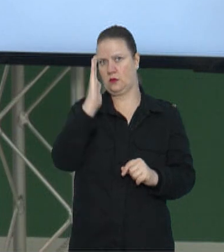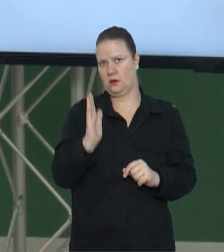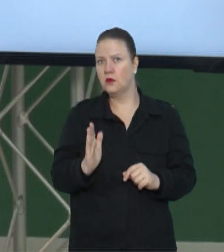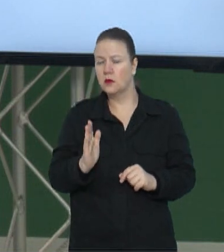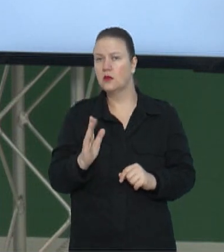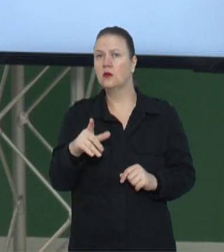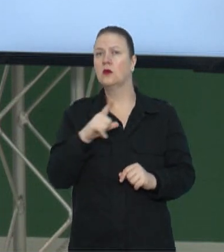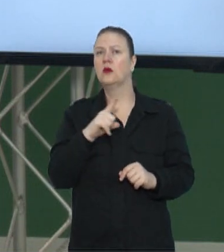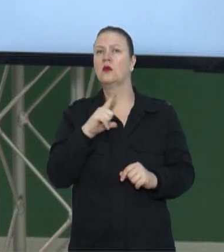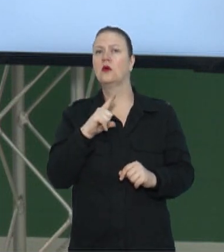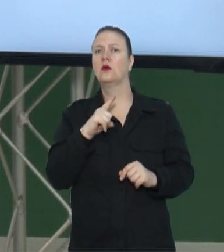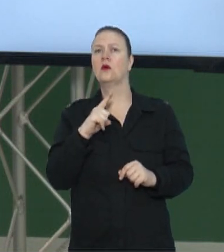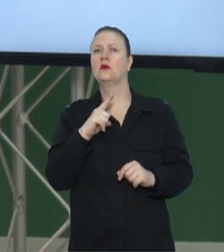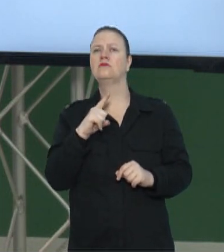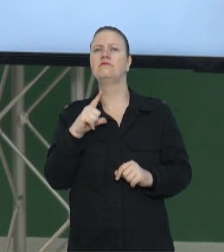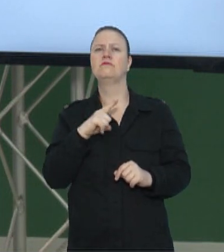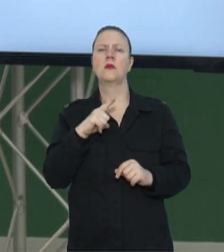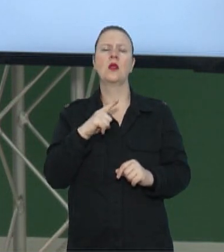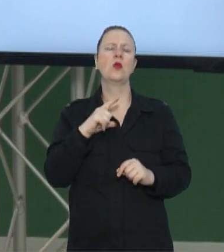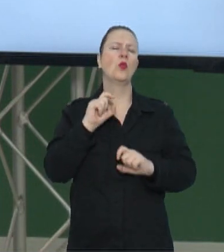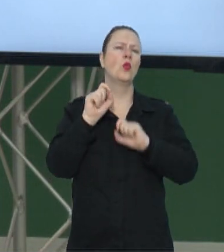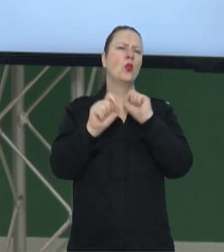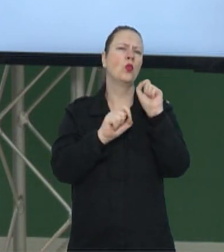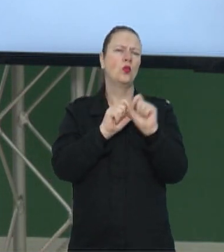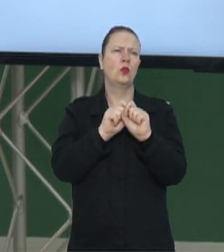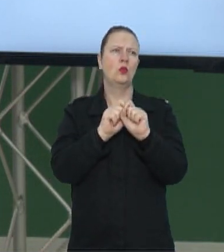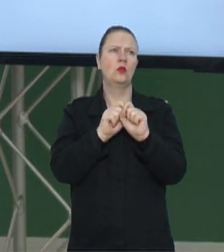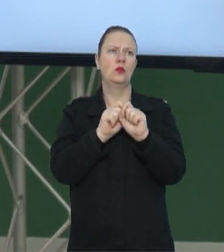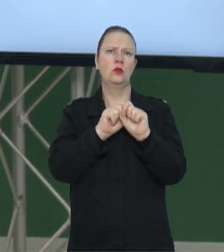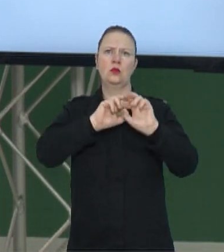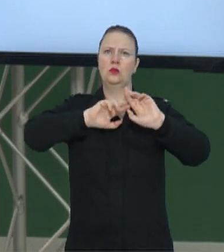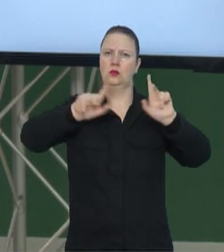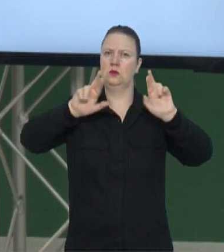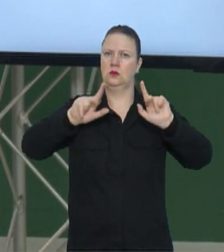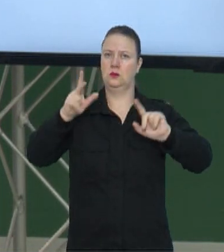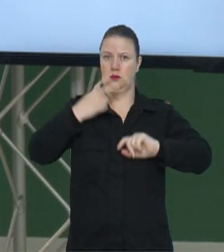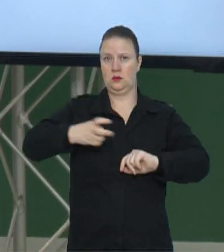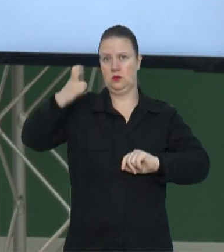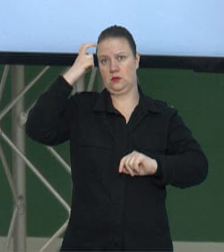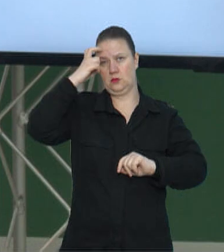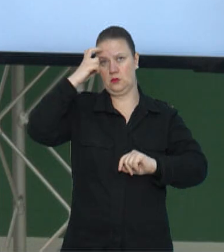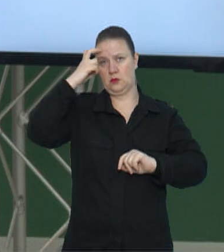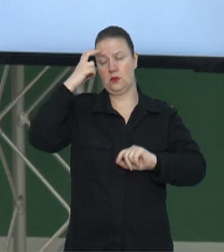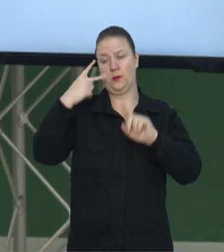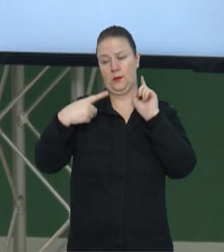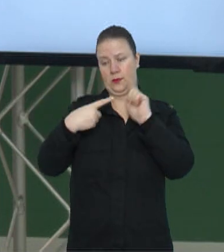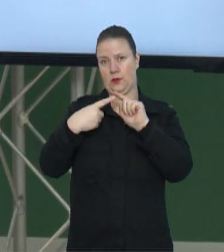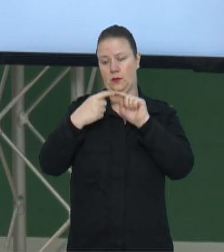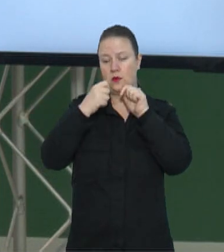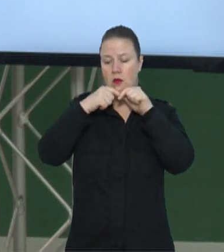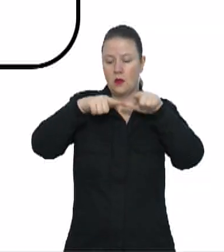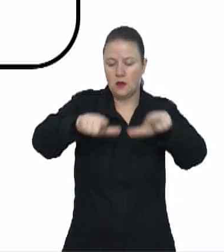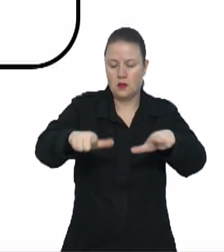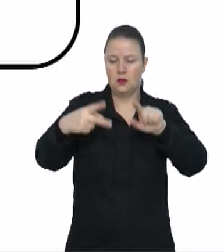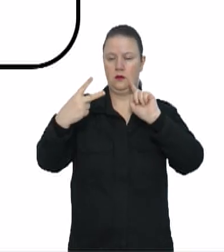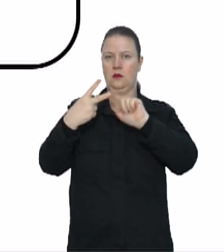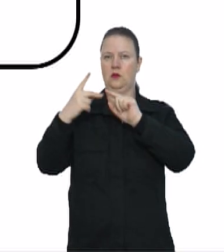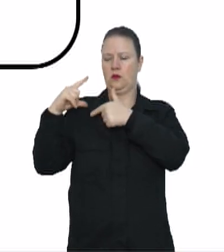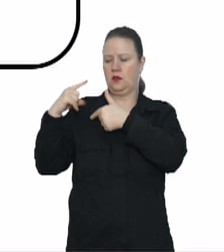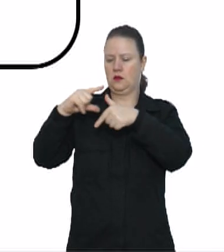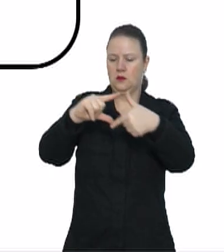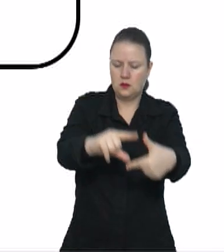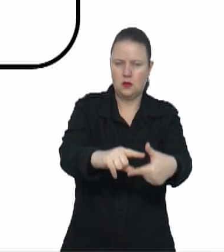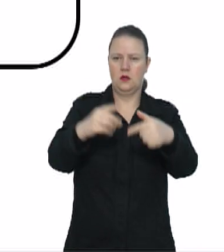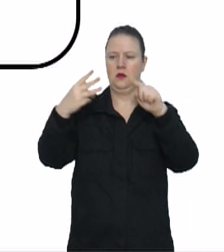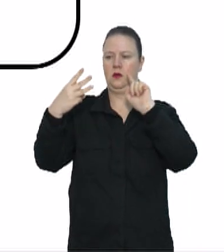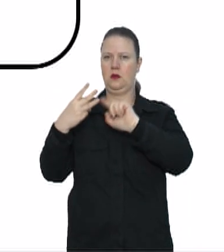resultado alguns aspectos, né? Que dessas diferentes culturas, como a língua, as tradições, a culinária, a